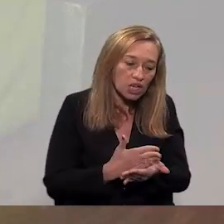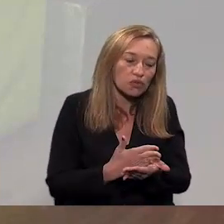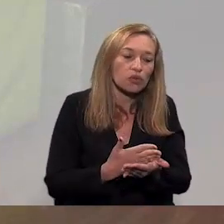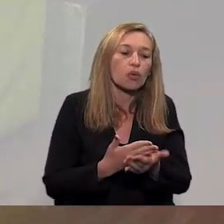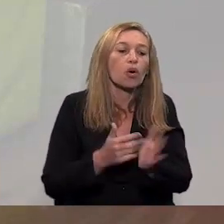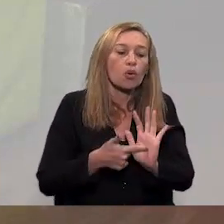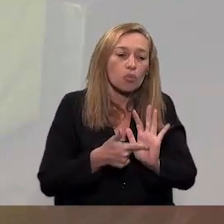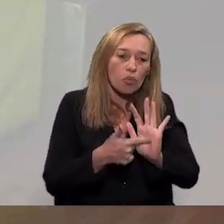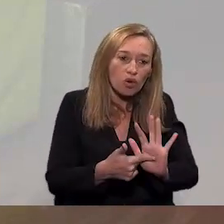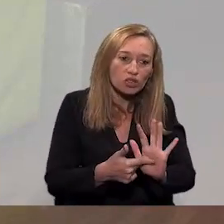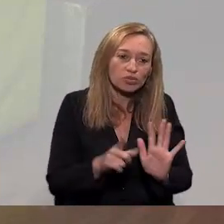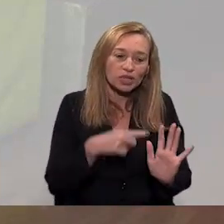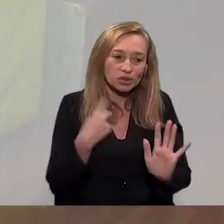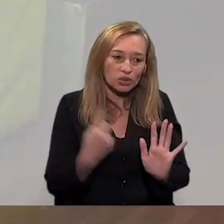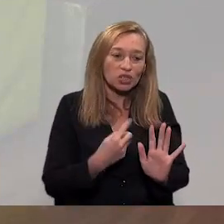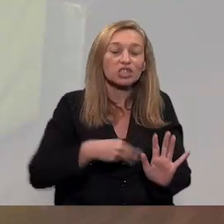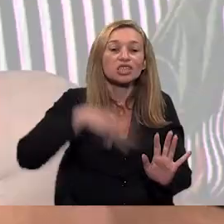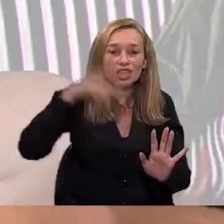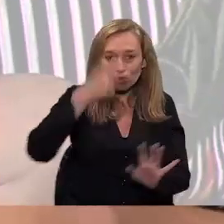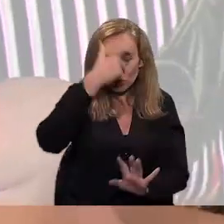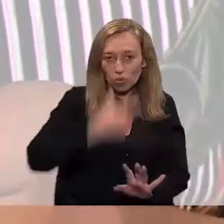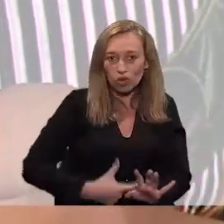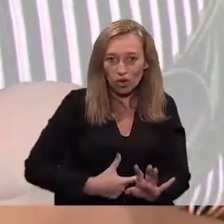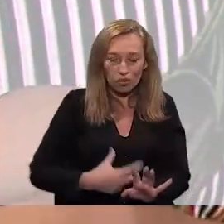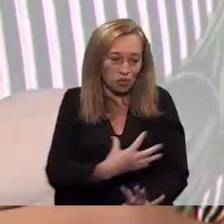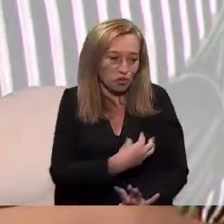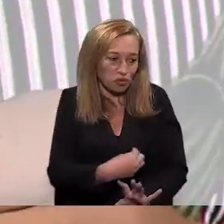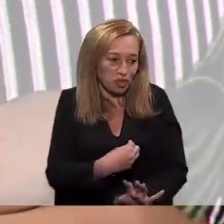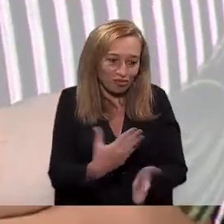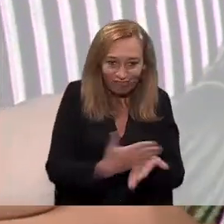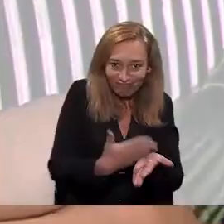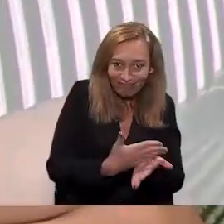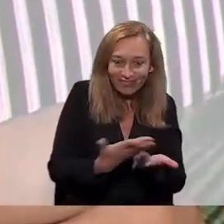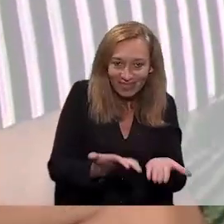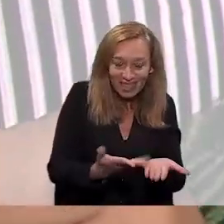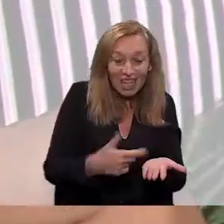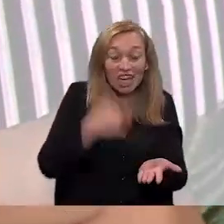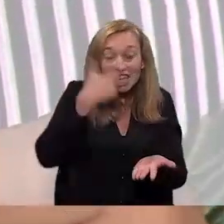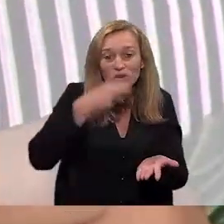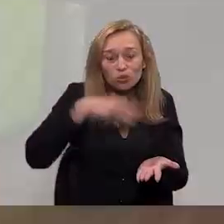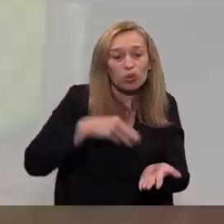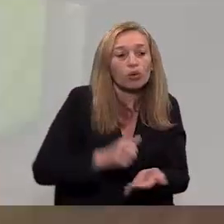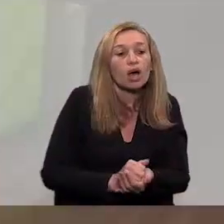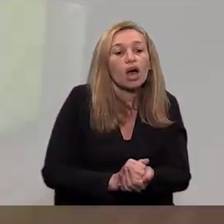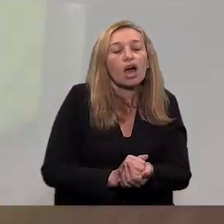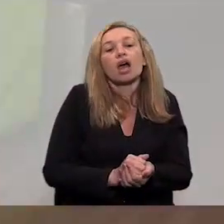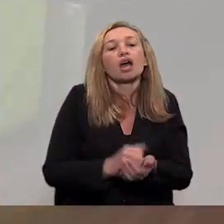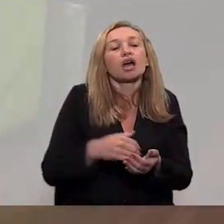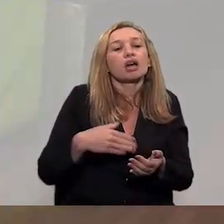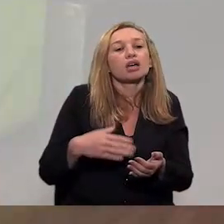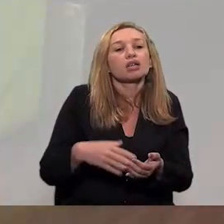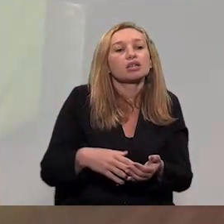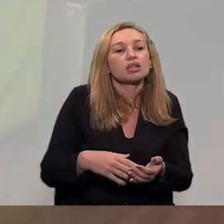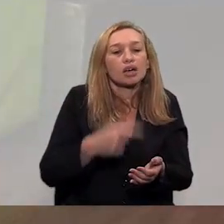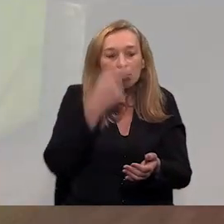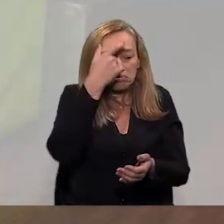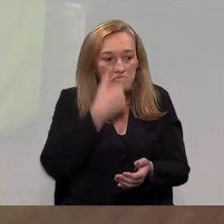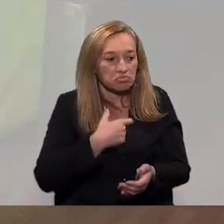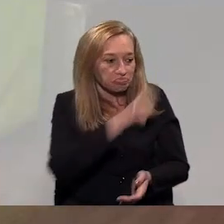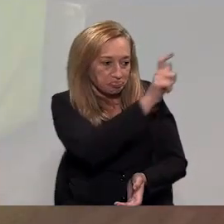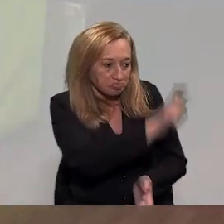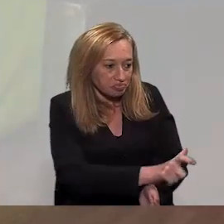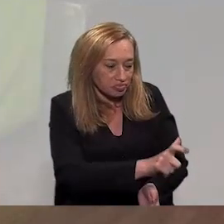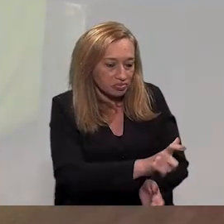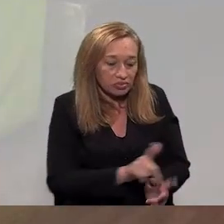livro... Mostra pra gente. Meu filhinho literário, né? O Quem Eu Sou. O personagem passa por